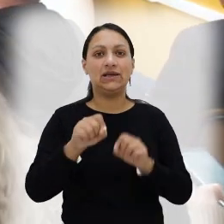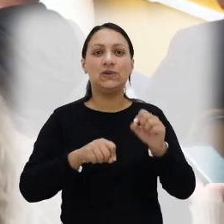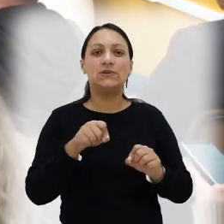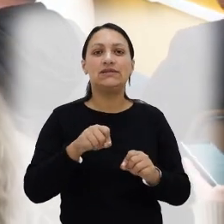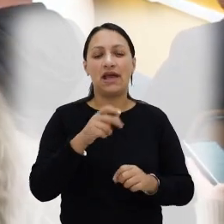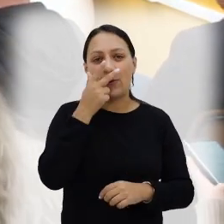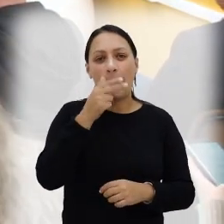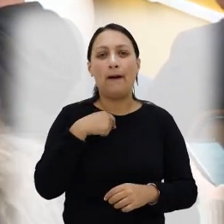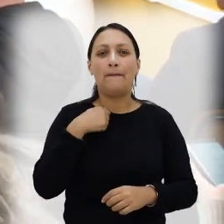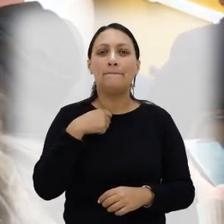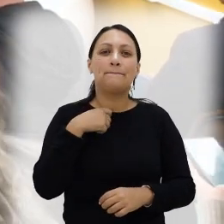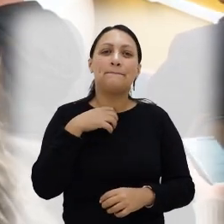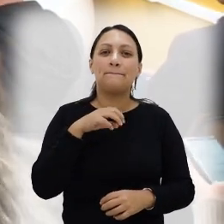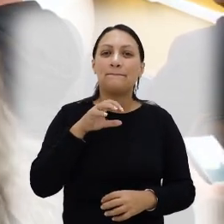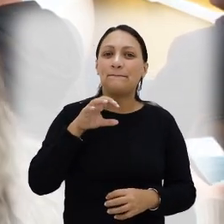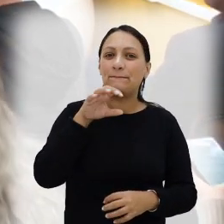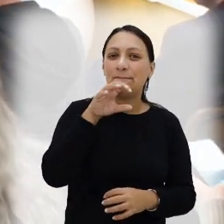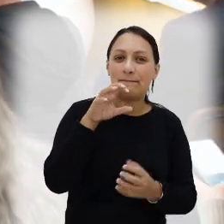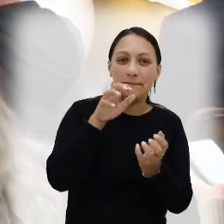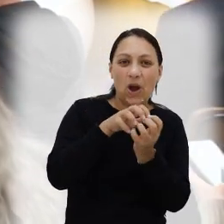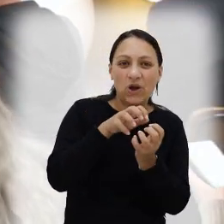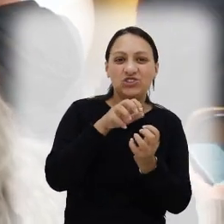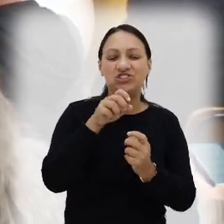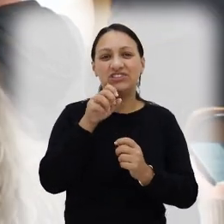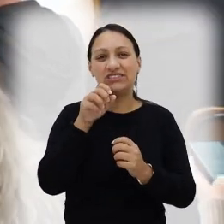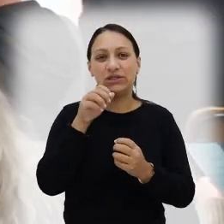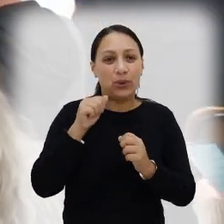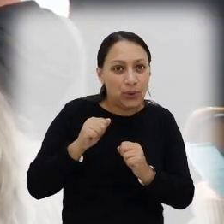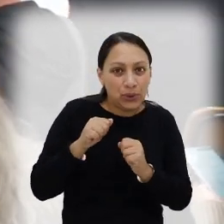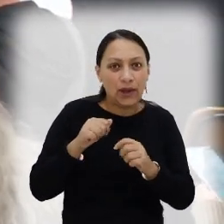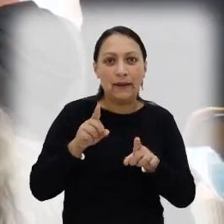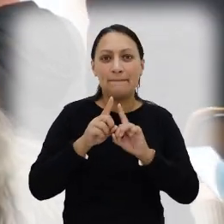assopra. Então, a Lívia morde e tem alguns assoprantes.